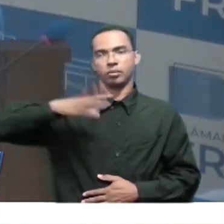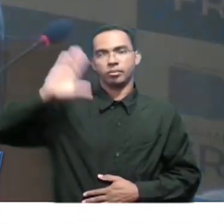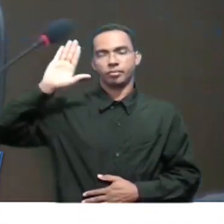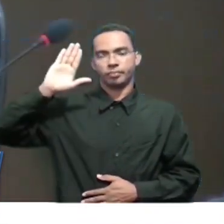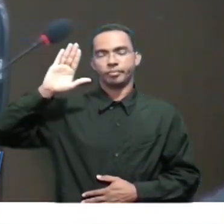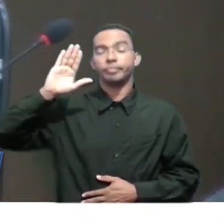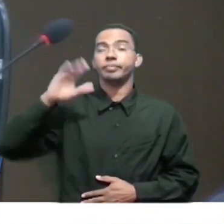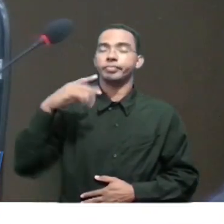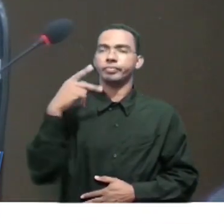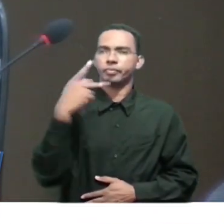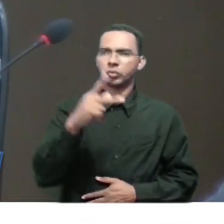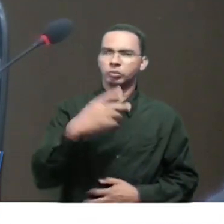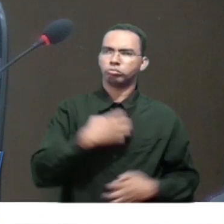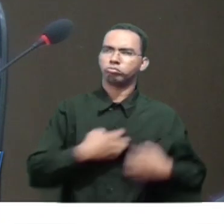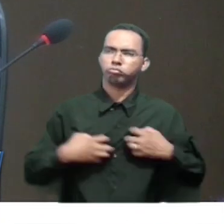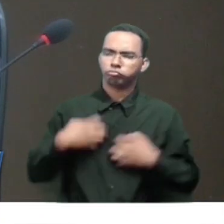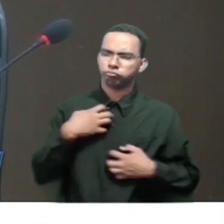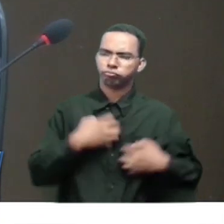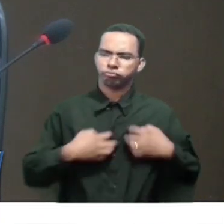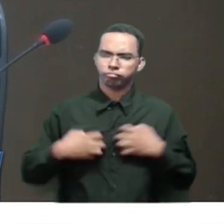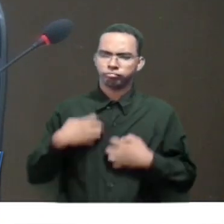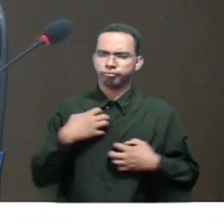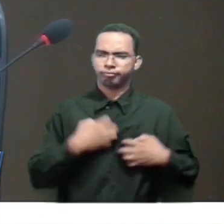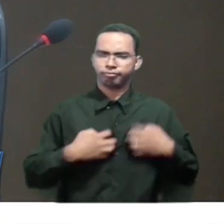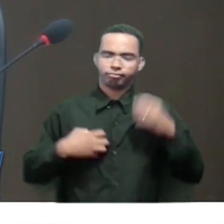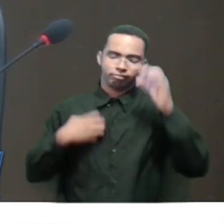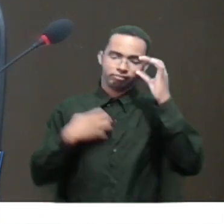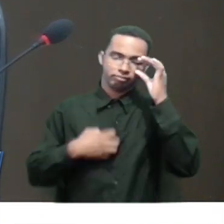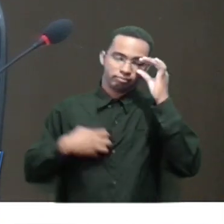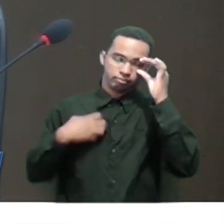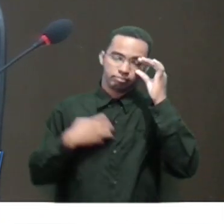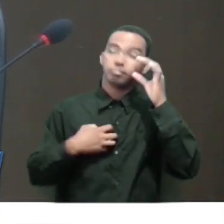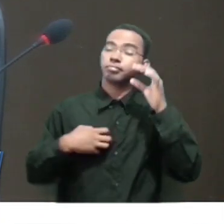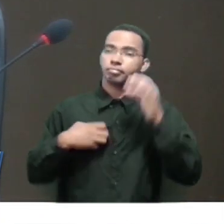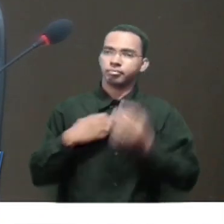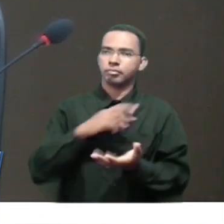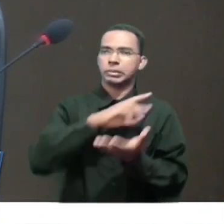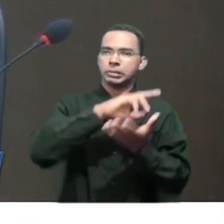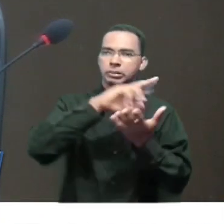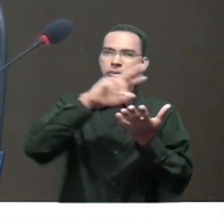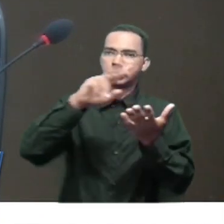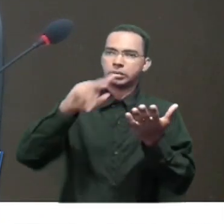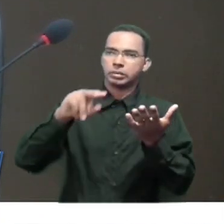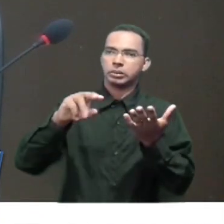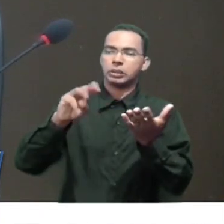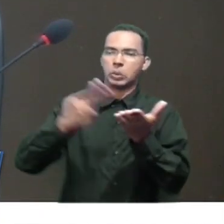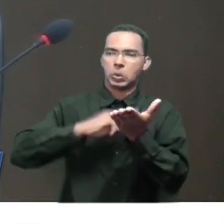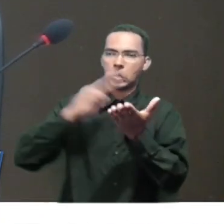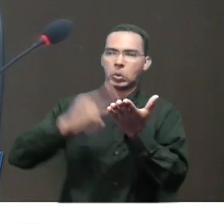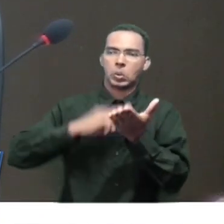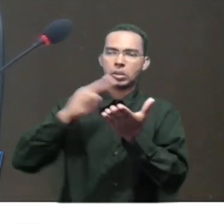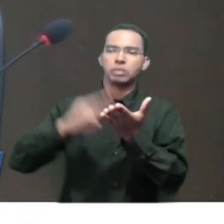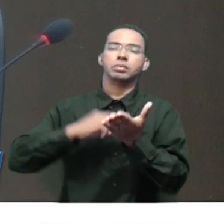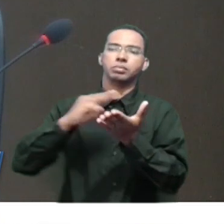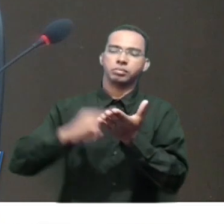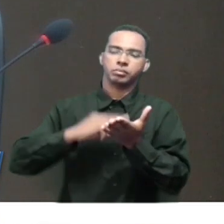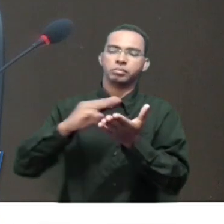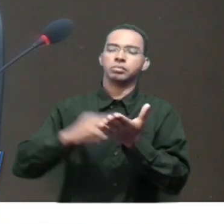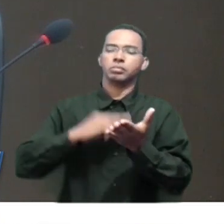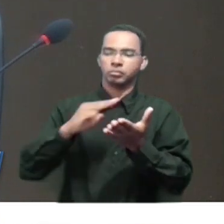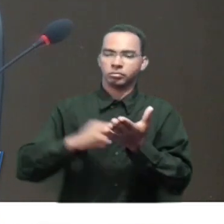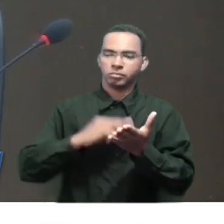a sua indignação é a indignação de várias mensagens que eu recebi